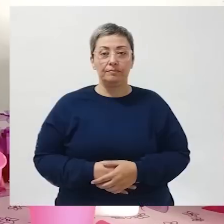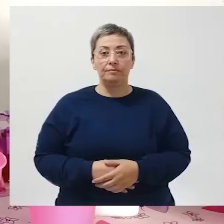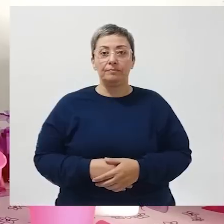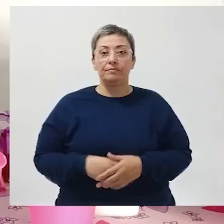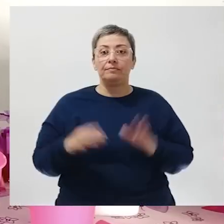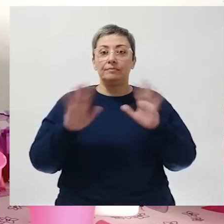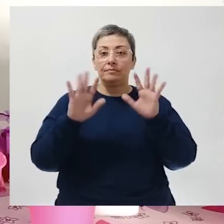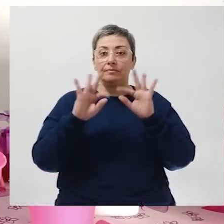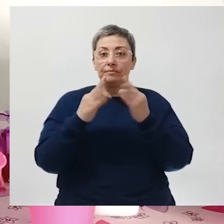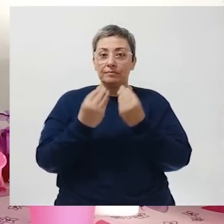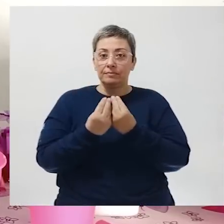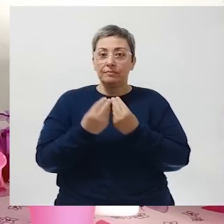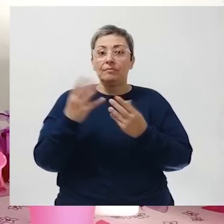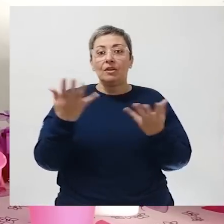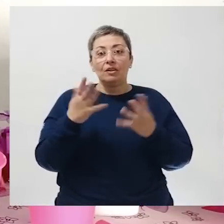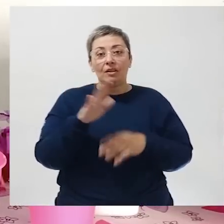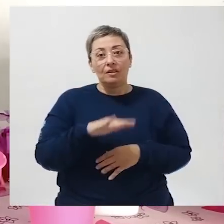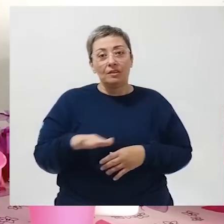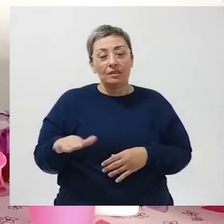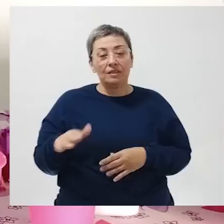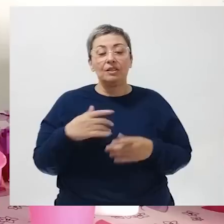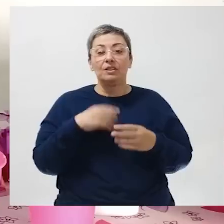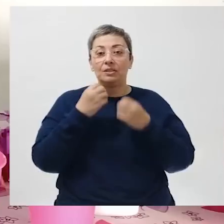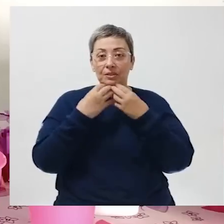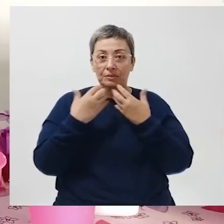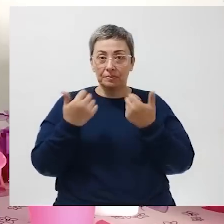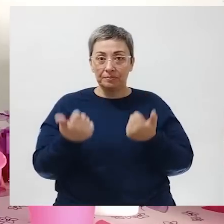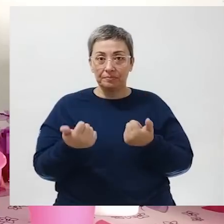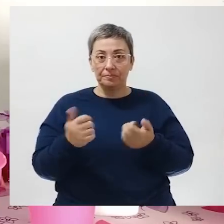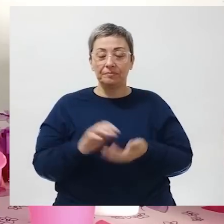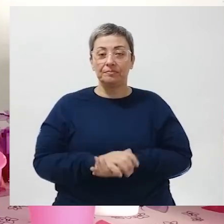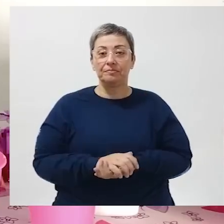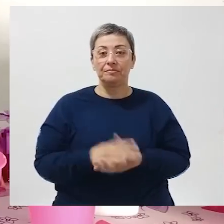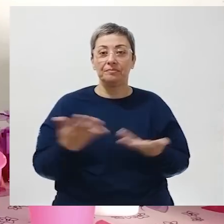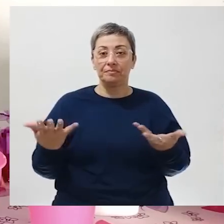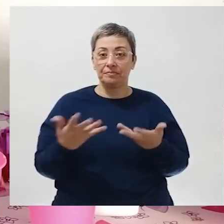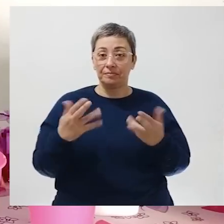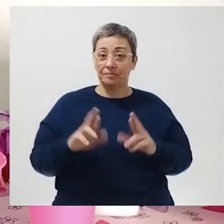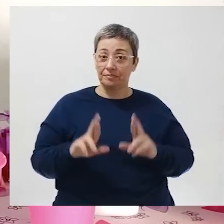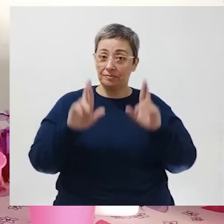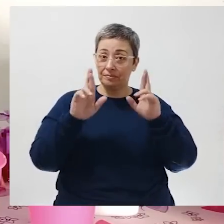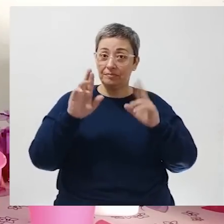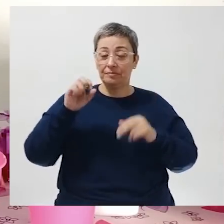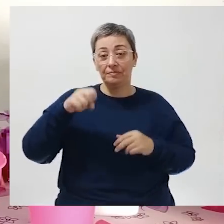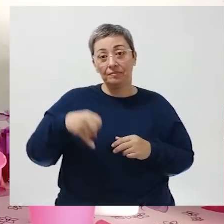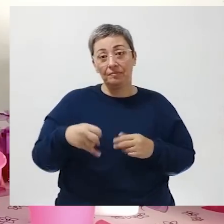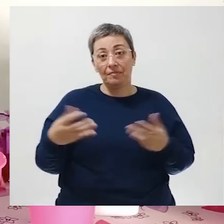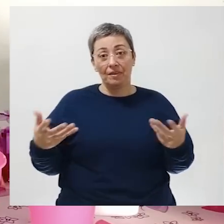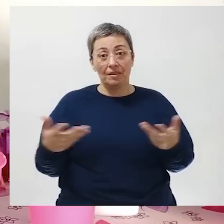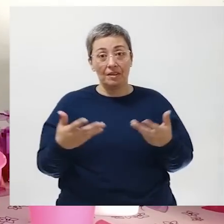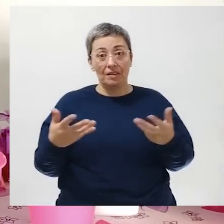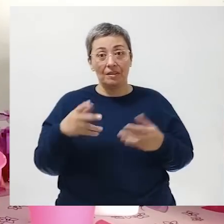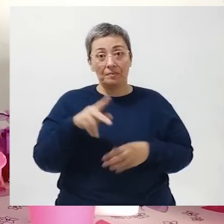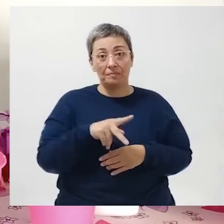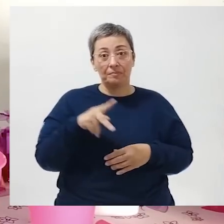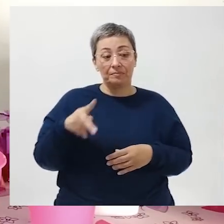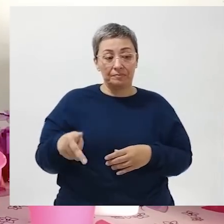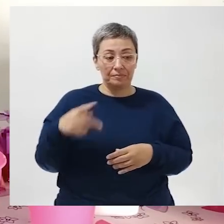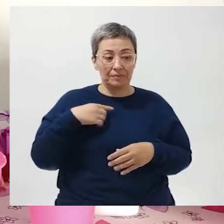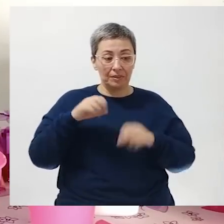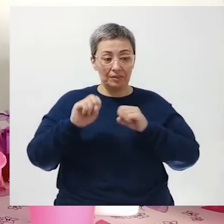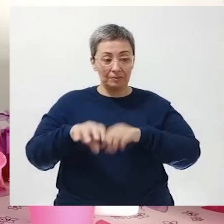Olá, família! Olá, crianças! Tudo bem com vocês? Eu espero que sim. Hoje a professora